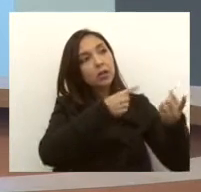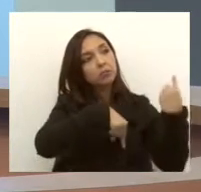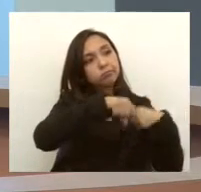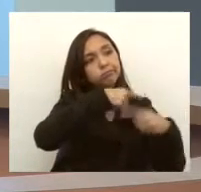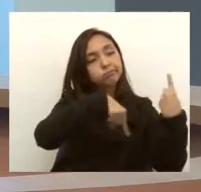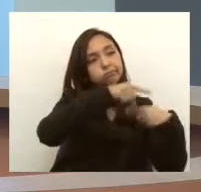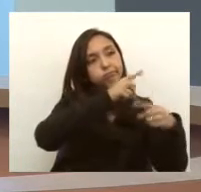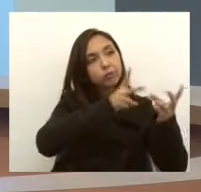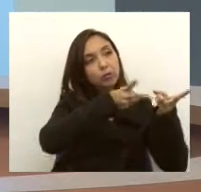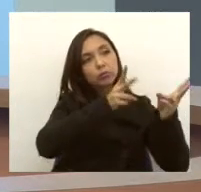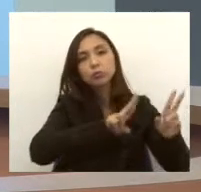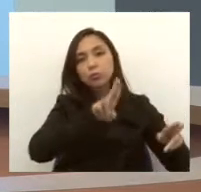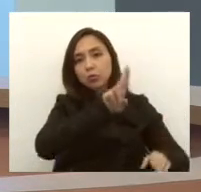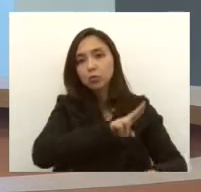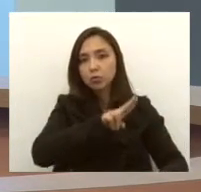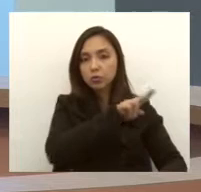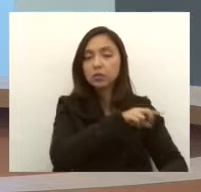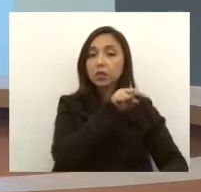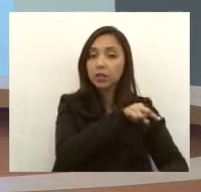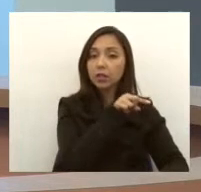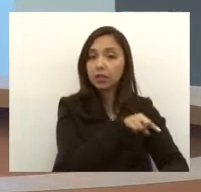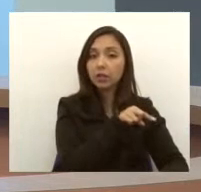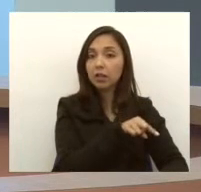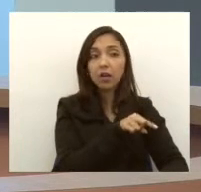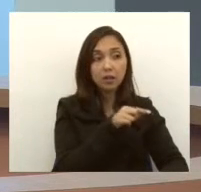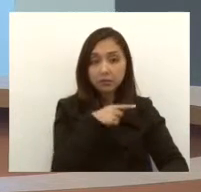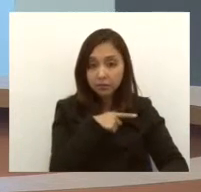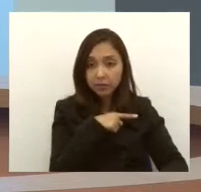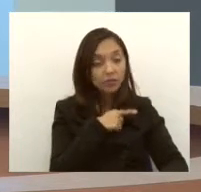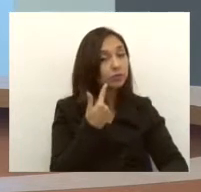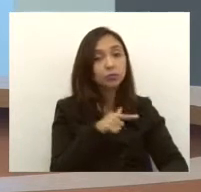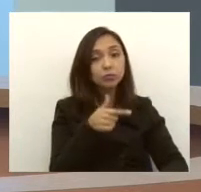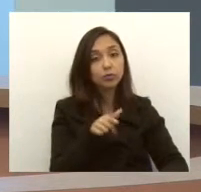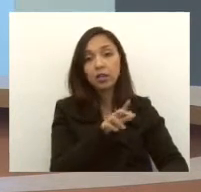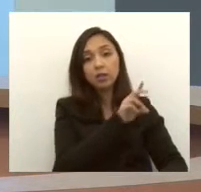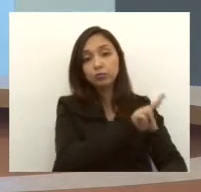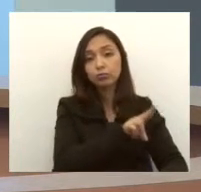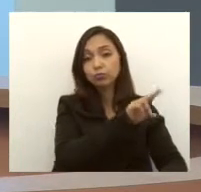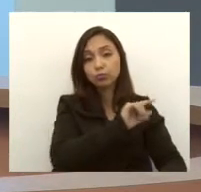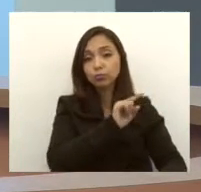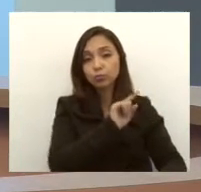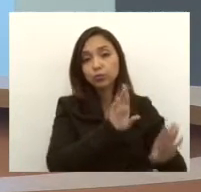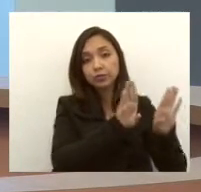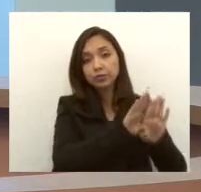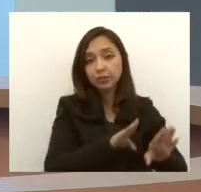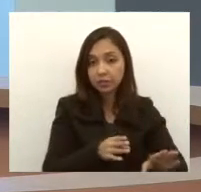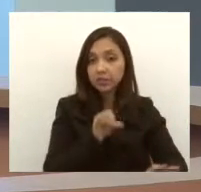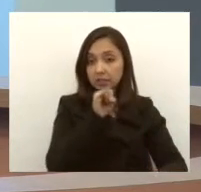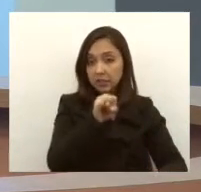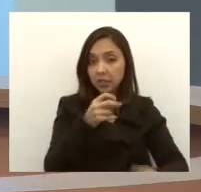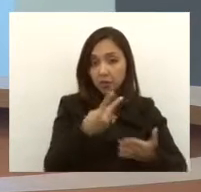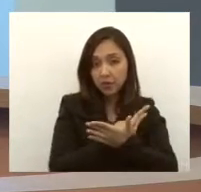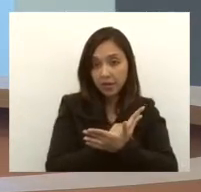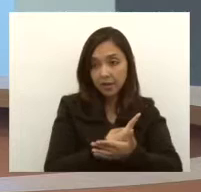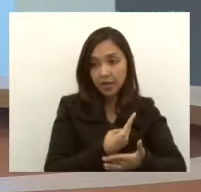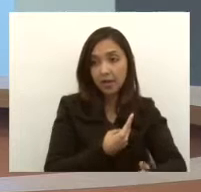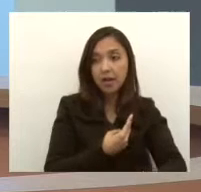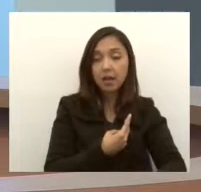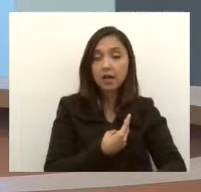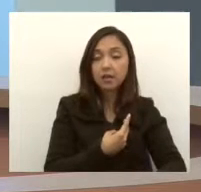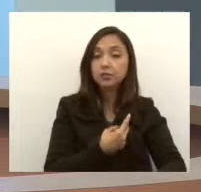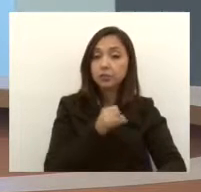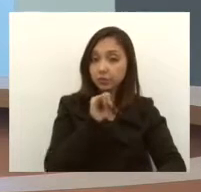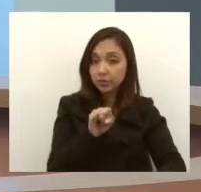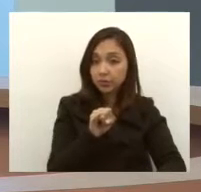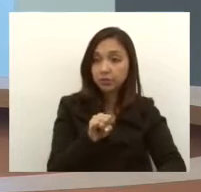rodando. E ele está sendo mantido? Não está. Não funciona, vereador. E o senhor me corrija, um vereador atuante da saúde. O senhor